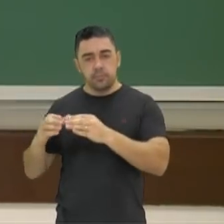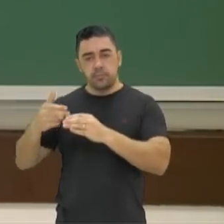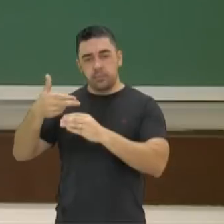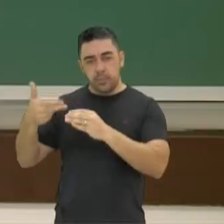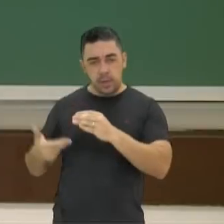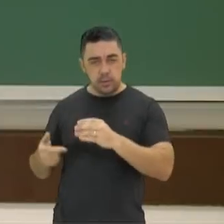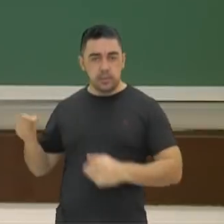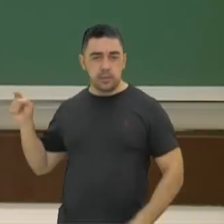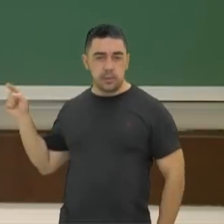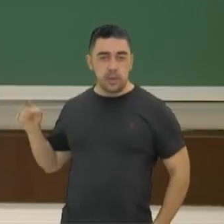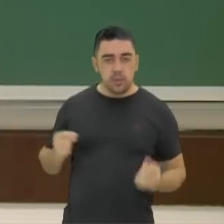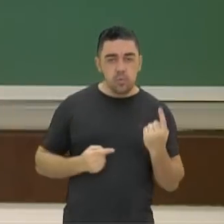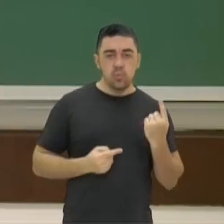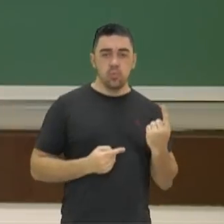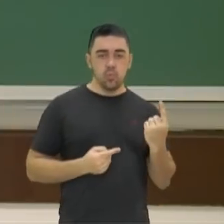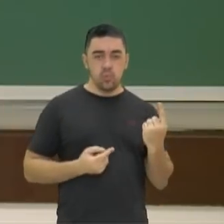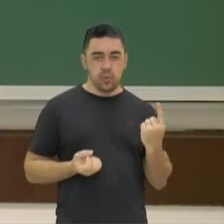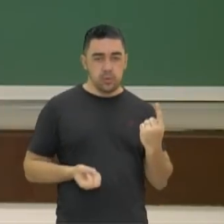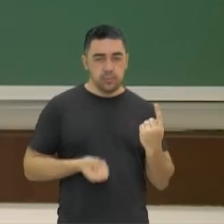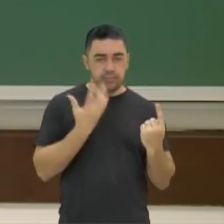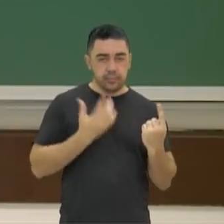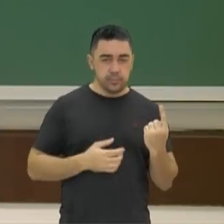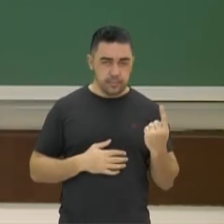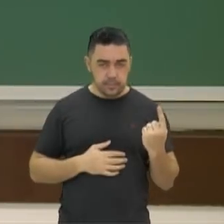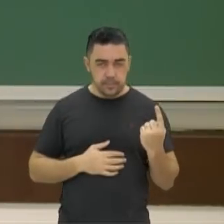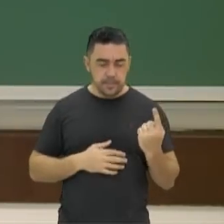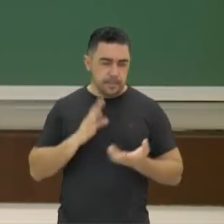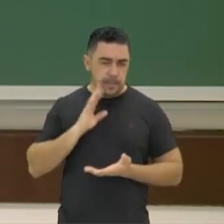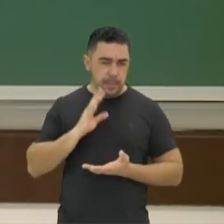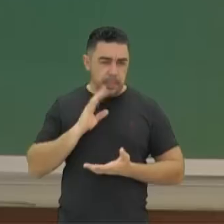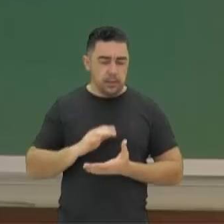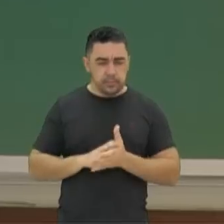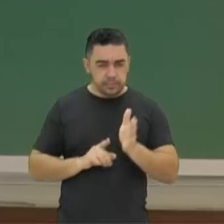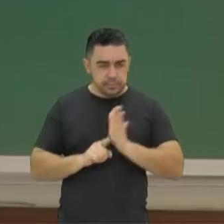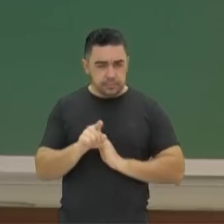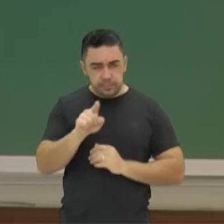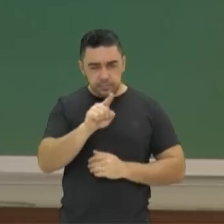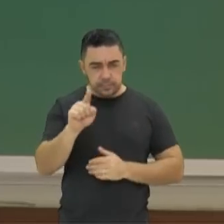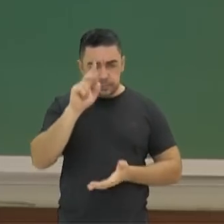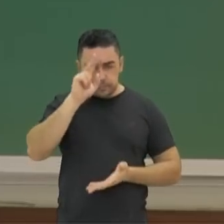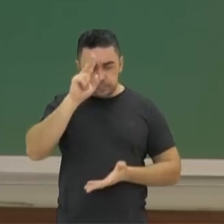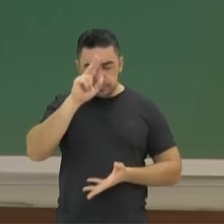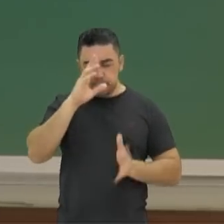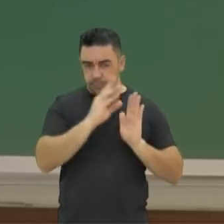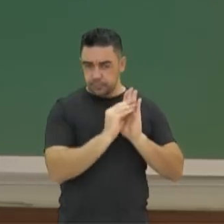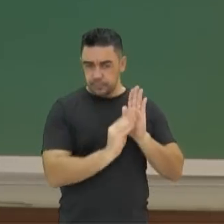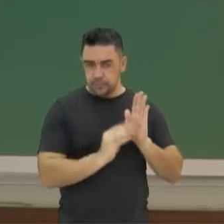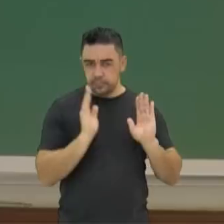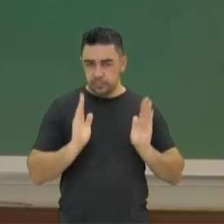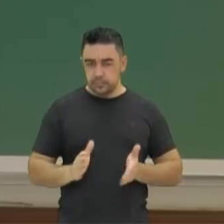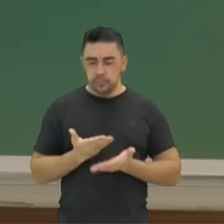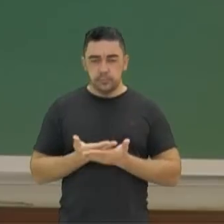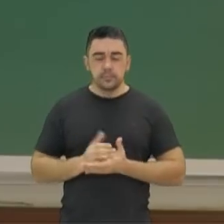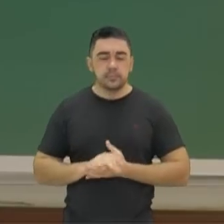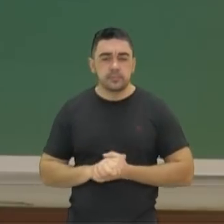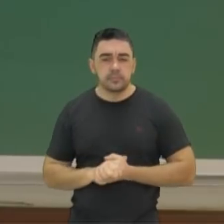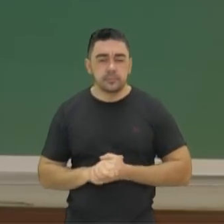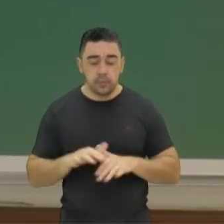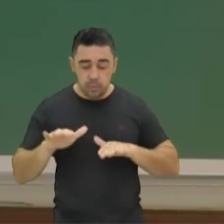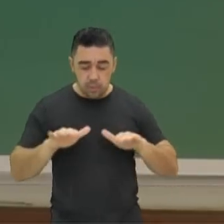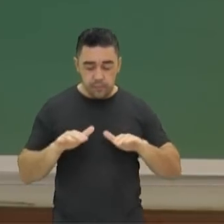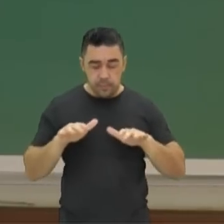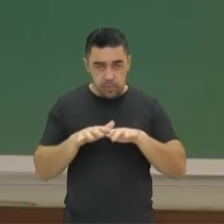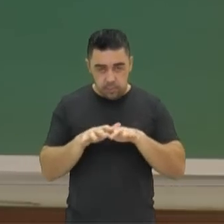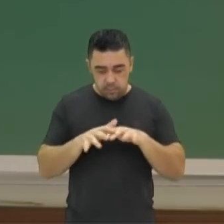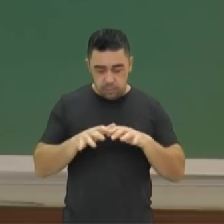espécie aqui, ancestral. Tá? Olha que bacana. Então, já vamos para um quiz, para ver se você lembra desse conteúdo que a gente estudou. A movimentação das